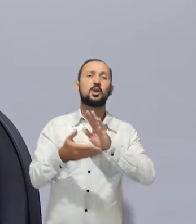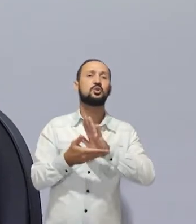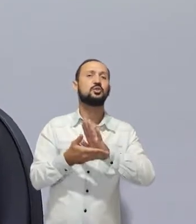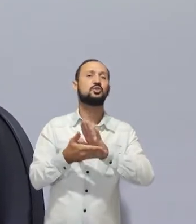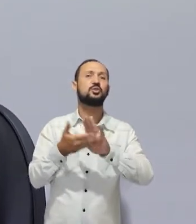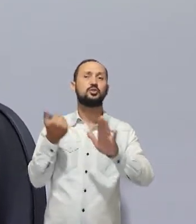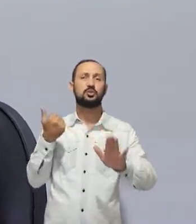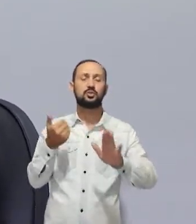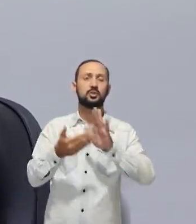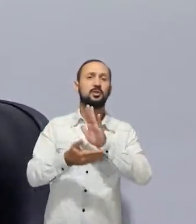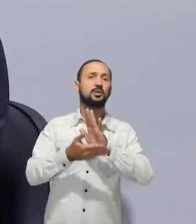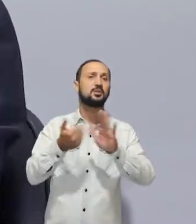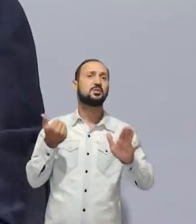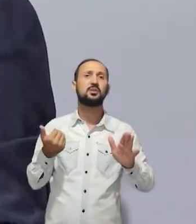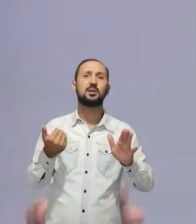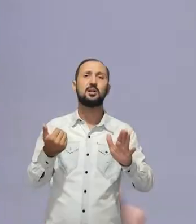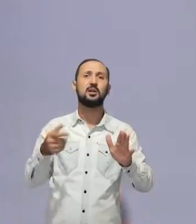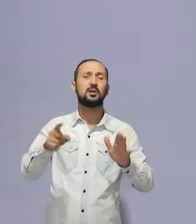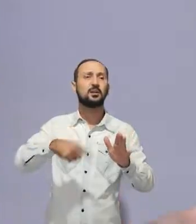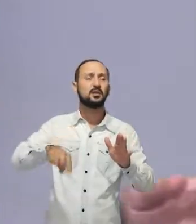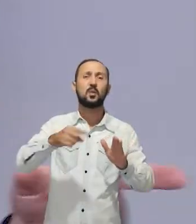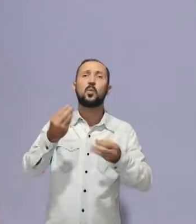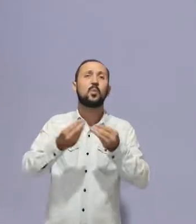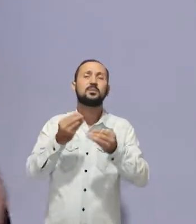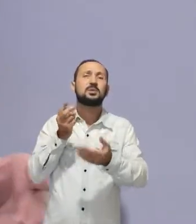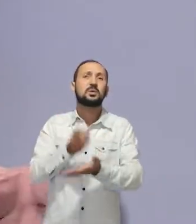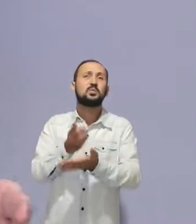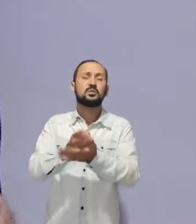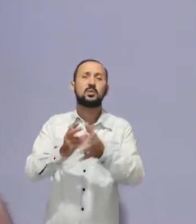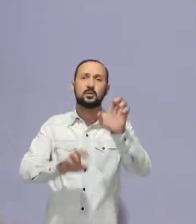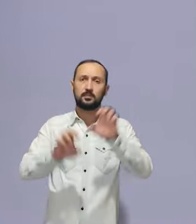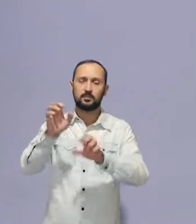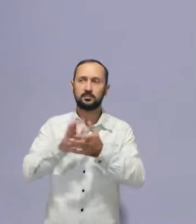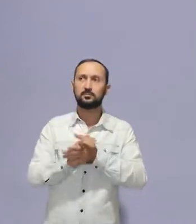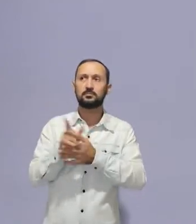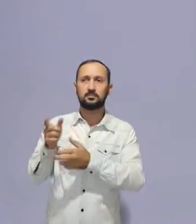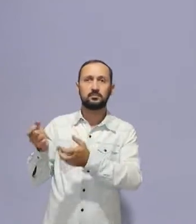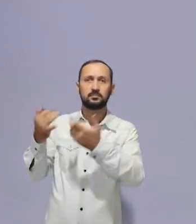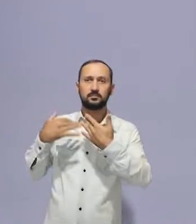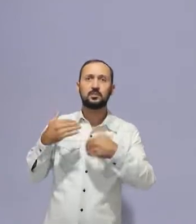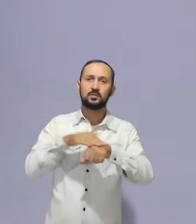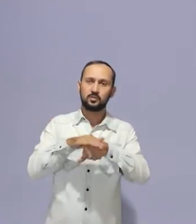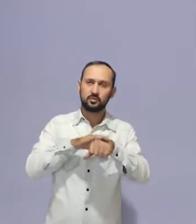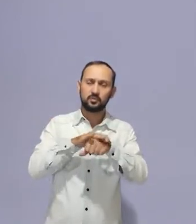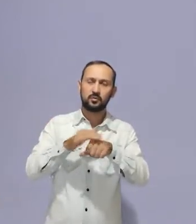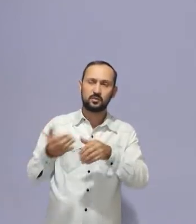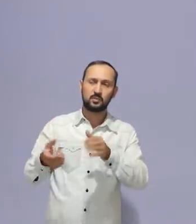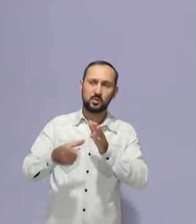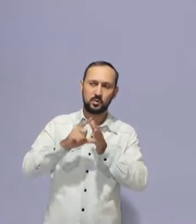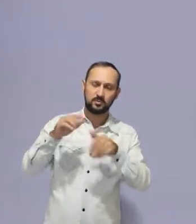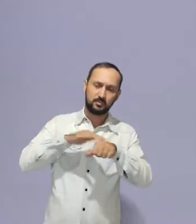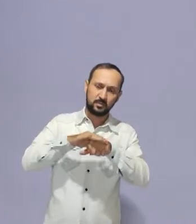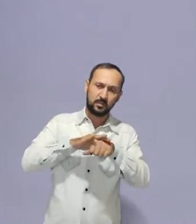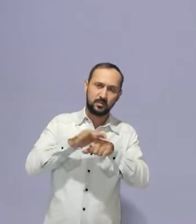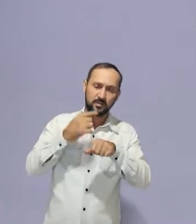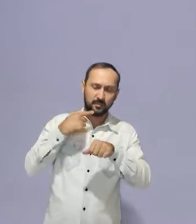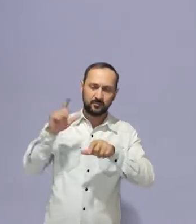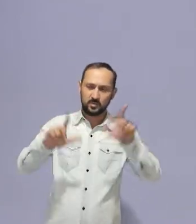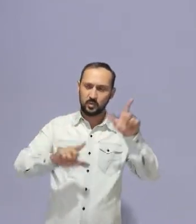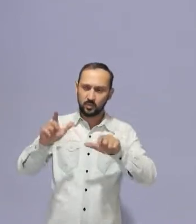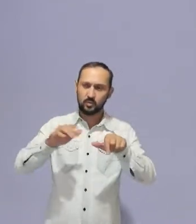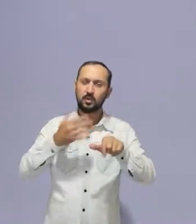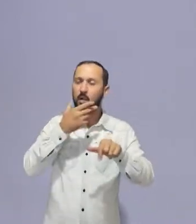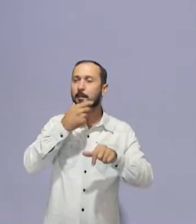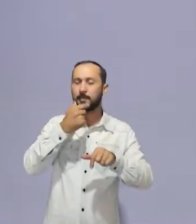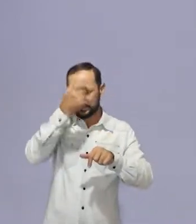toda a possibilidade de manutenção da empresa. Pois é, Sebastião, com todos os tributaristas que a gente conversou na produção para fazer esse episódio do Ponto de Vista, a gente percebeu